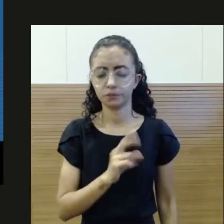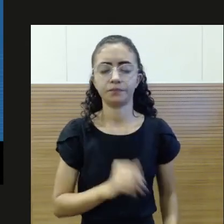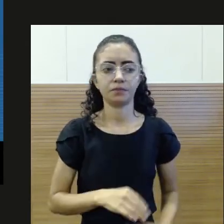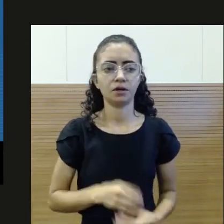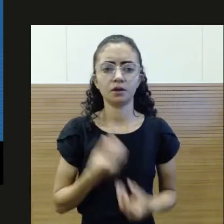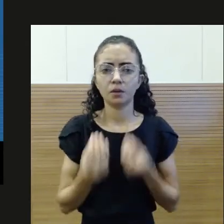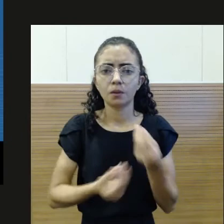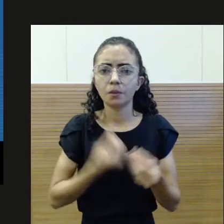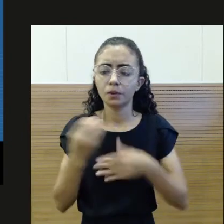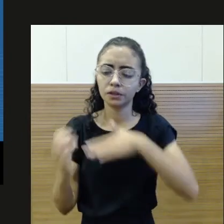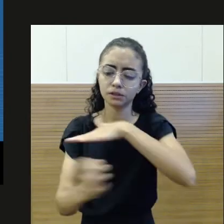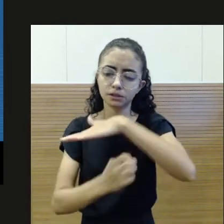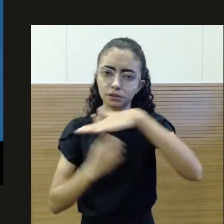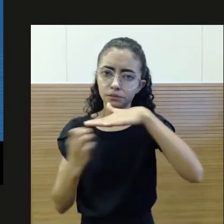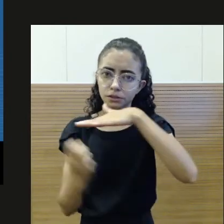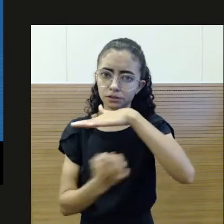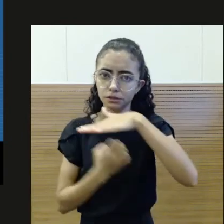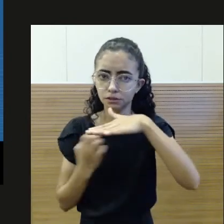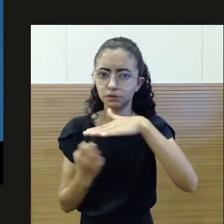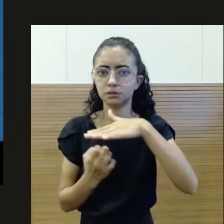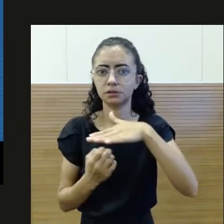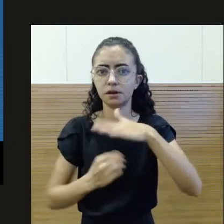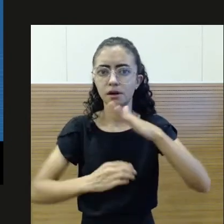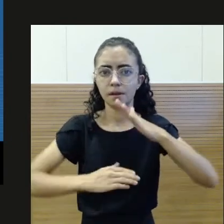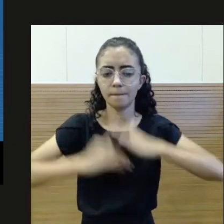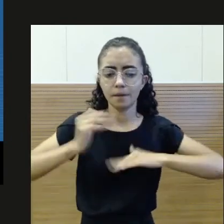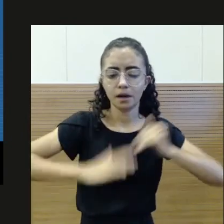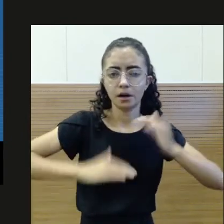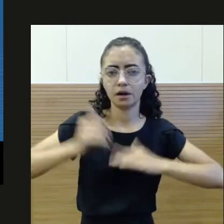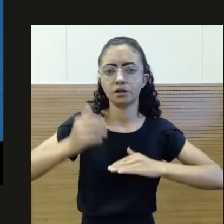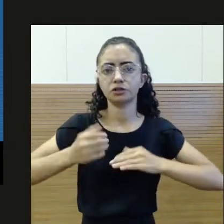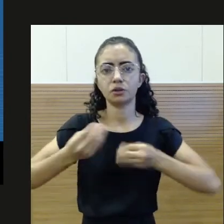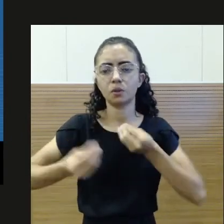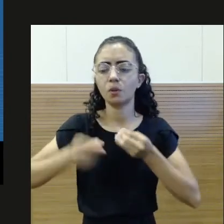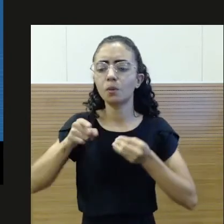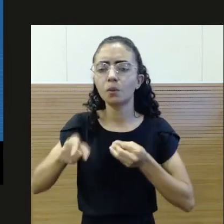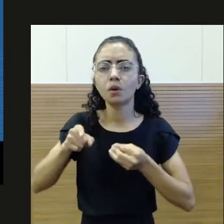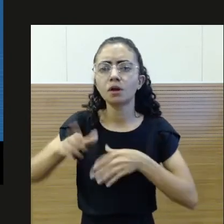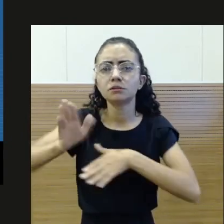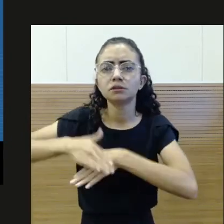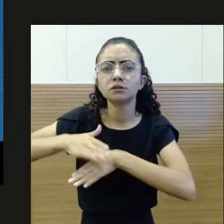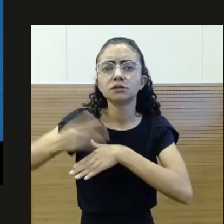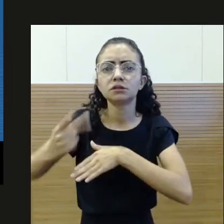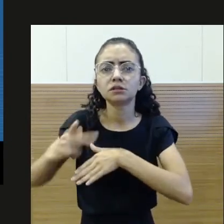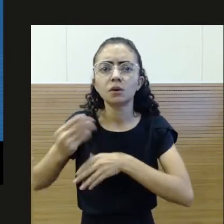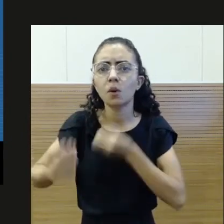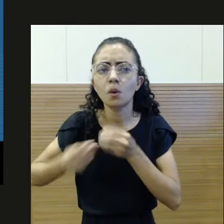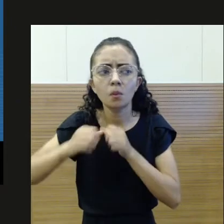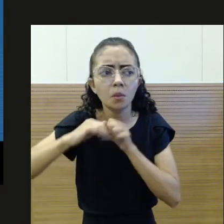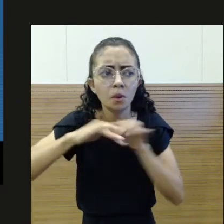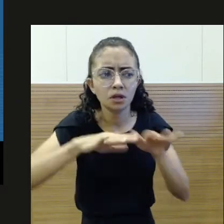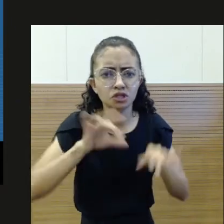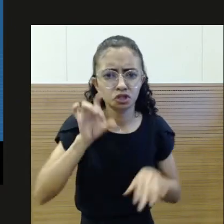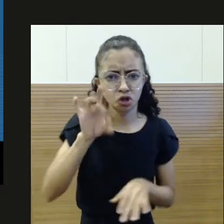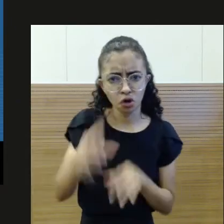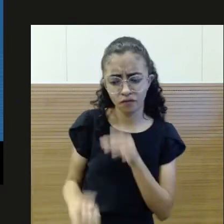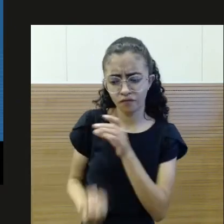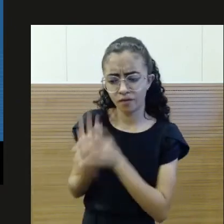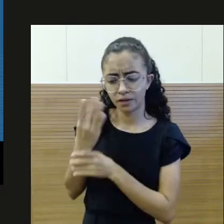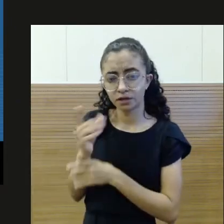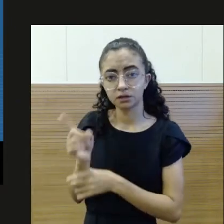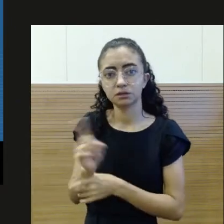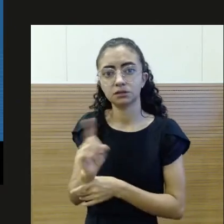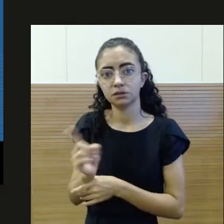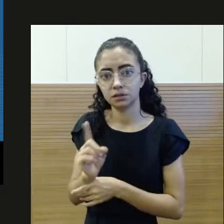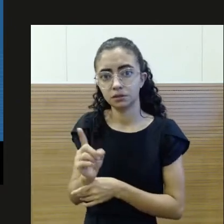corporações utilizam as práticas comerciais para expandir esses produtos, né? Não é simplesmente fabricar eles, mas também